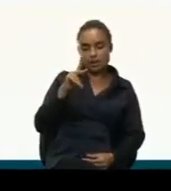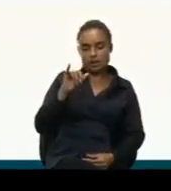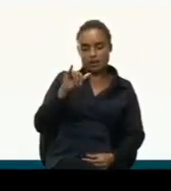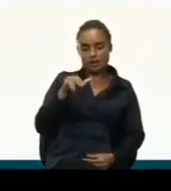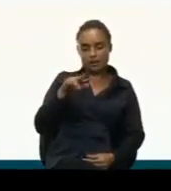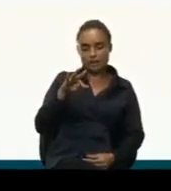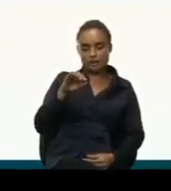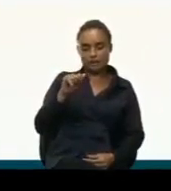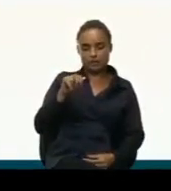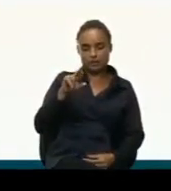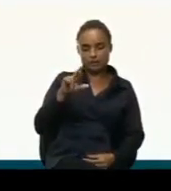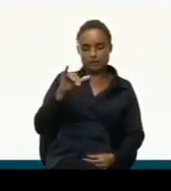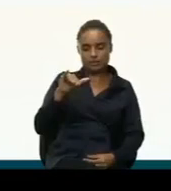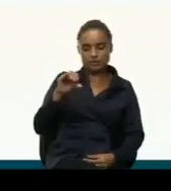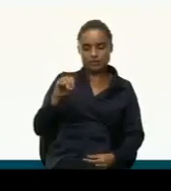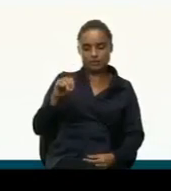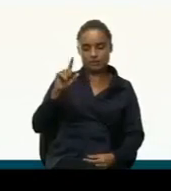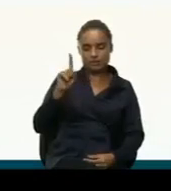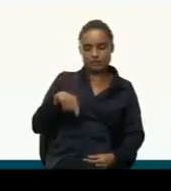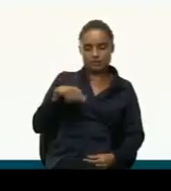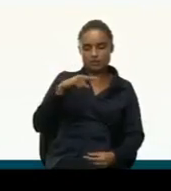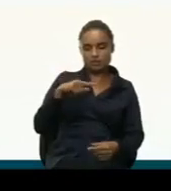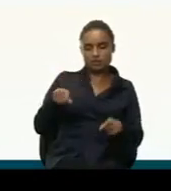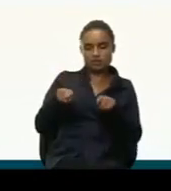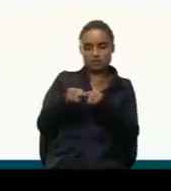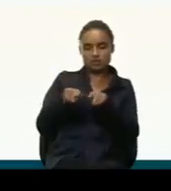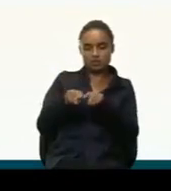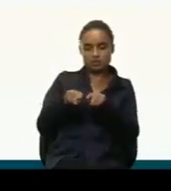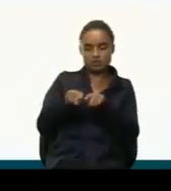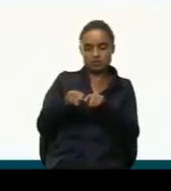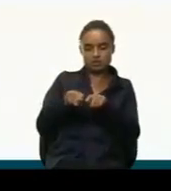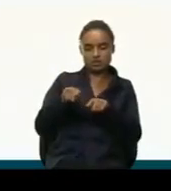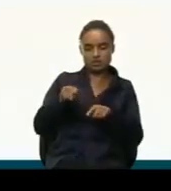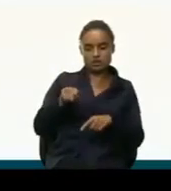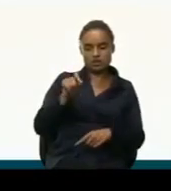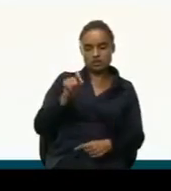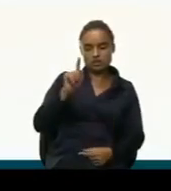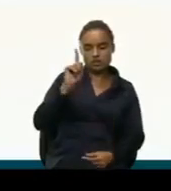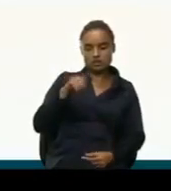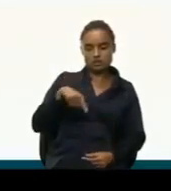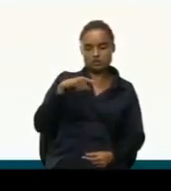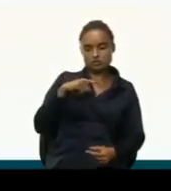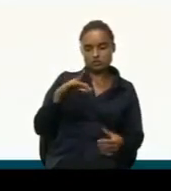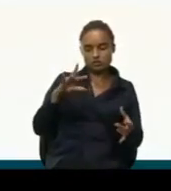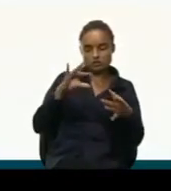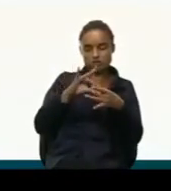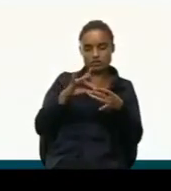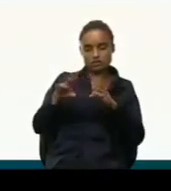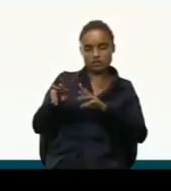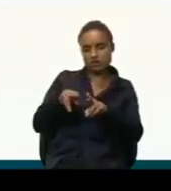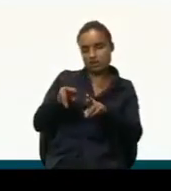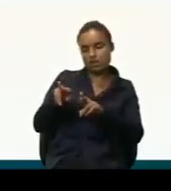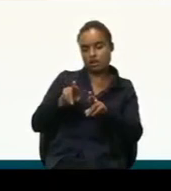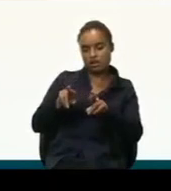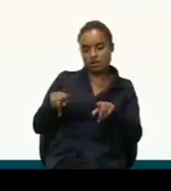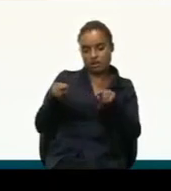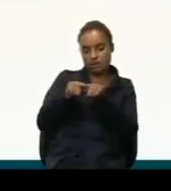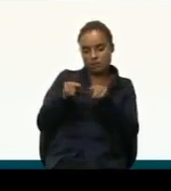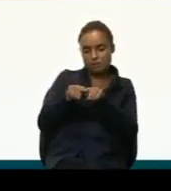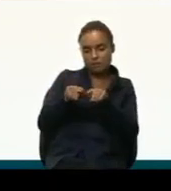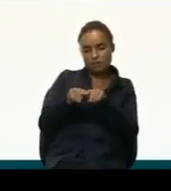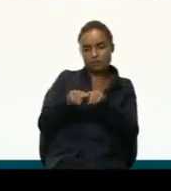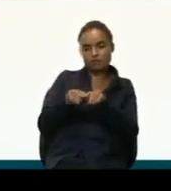corte do aço com policorte, e lá no fundo tem a bancada de armação também. Então a gente vai